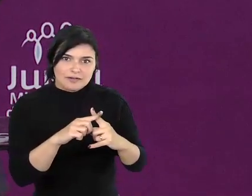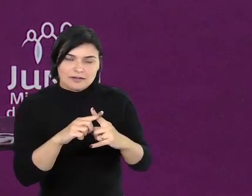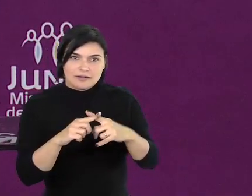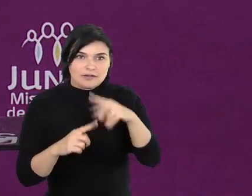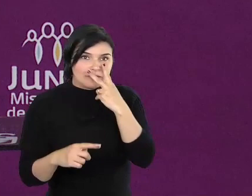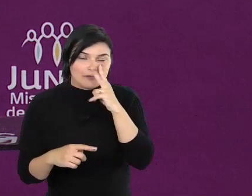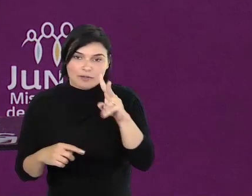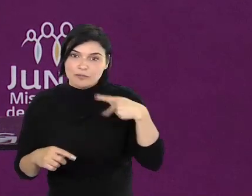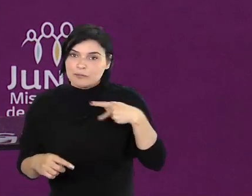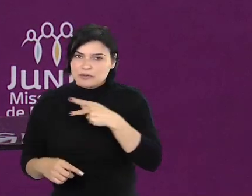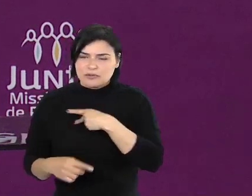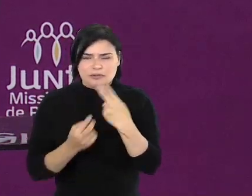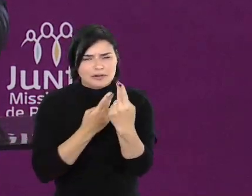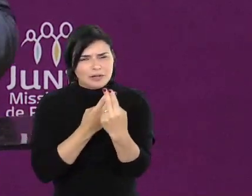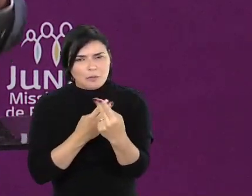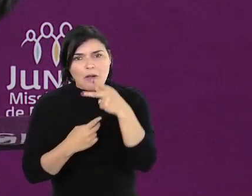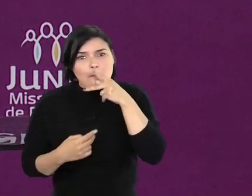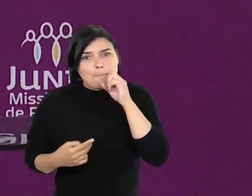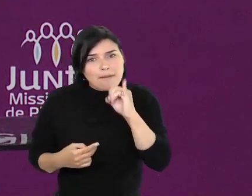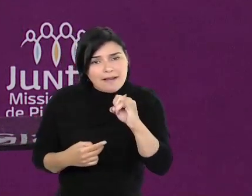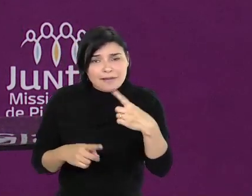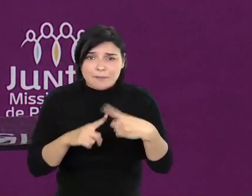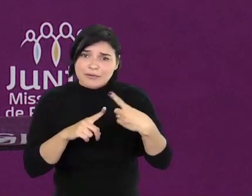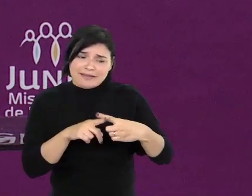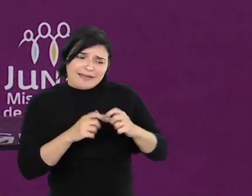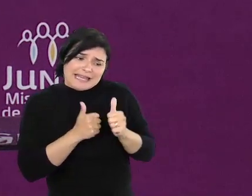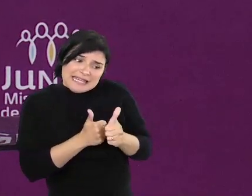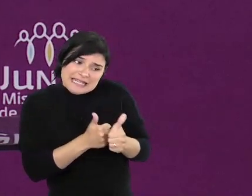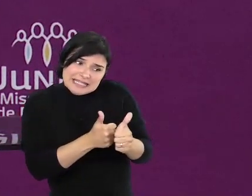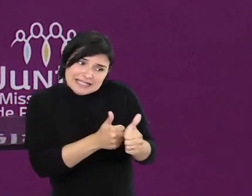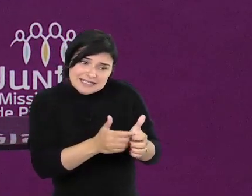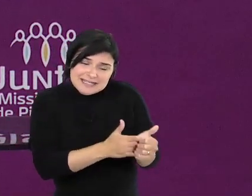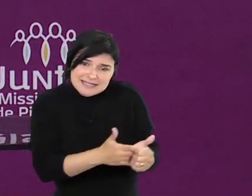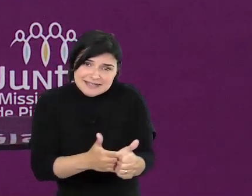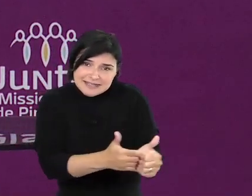espirituais através do Evangelho